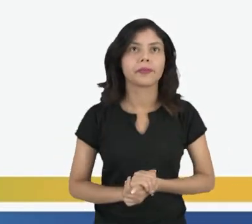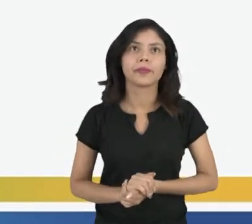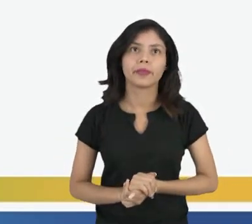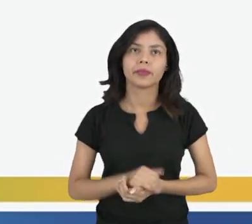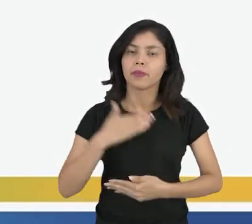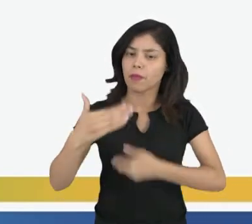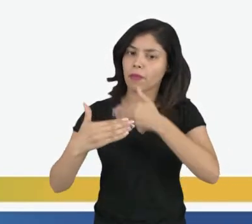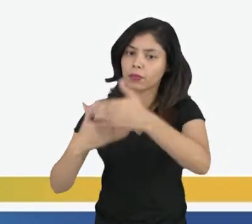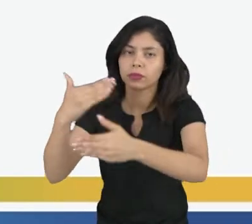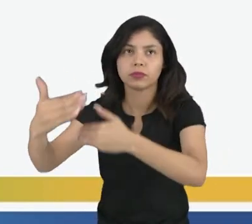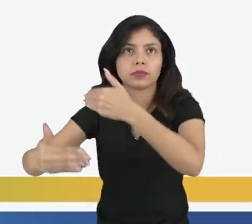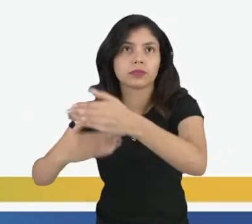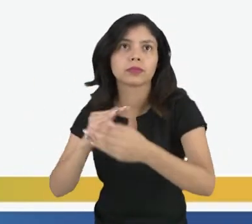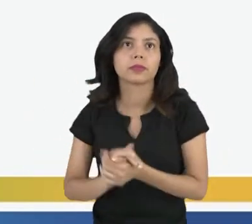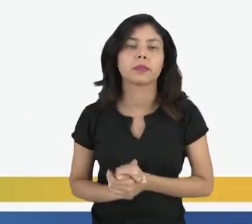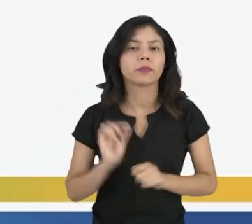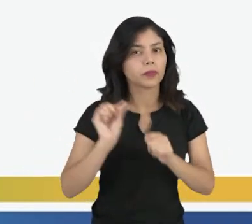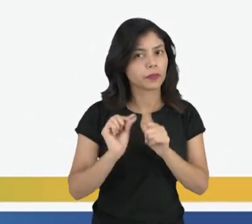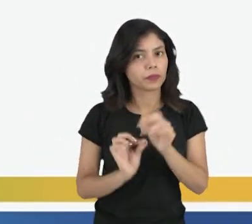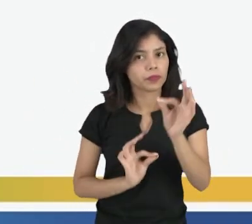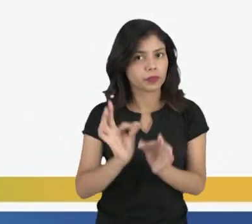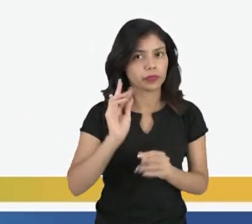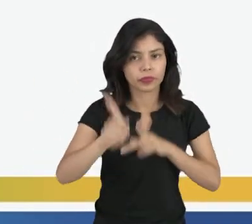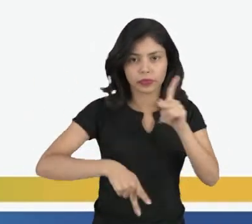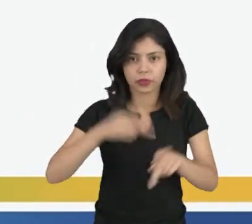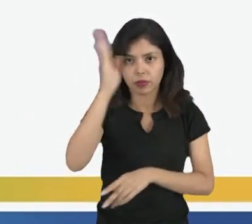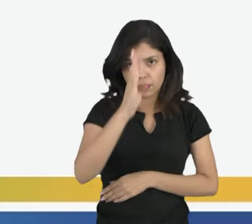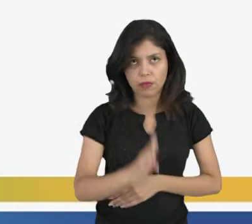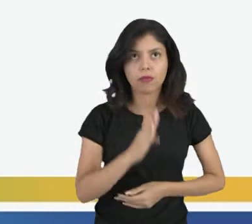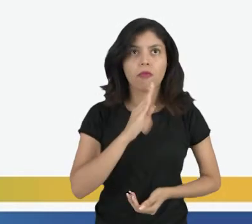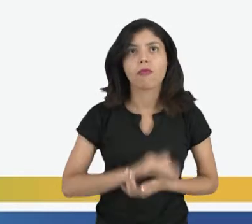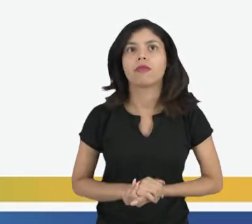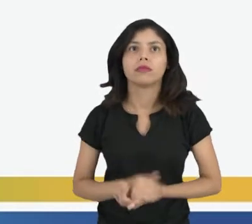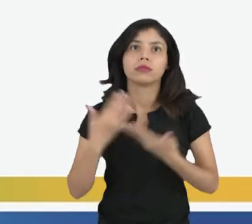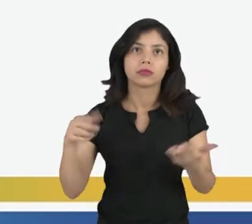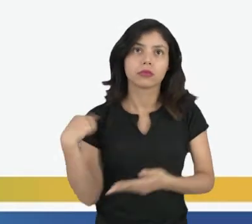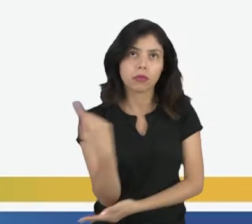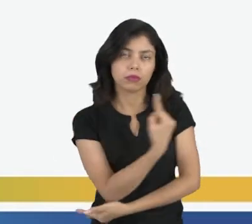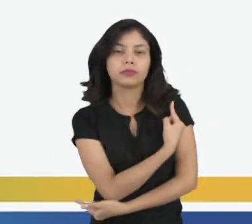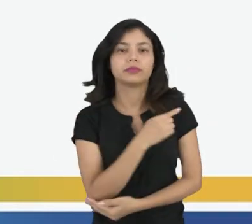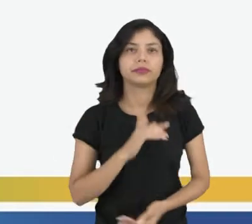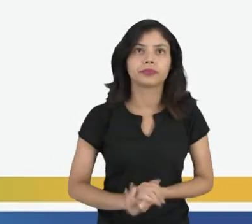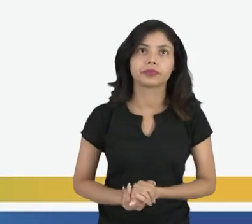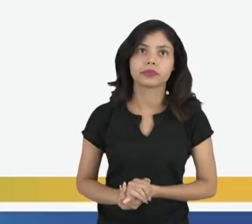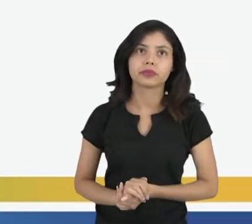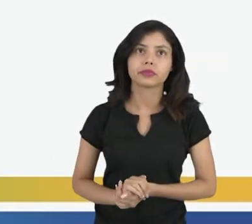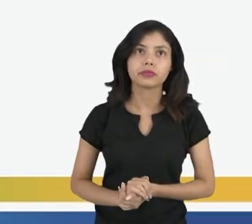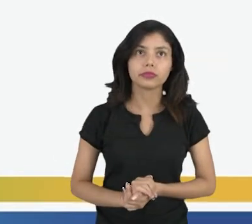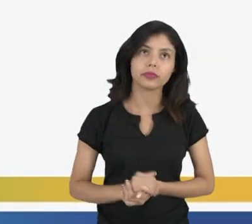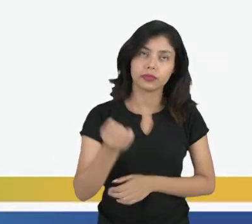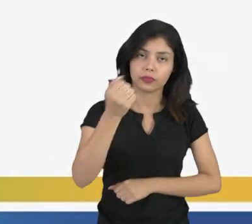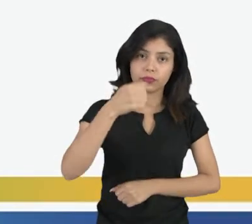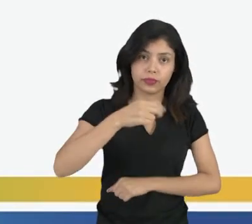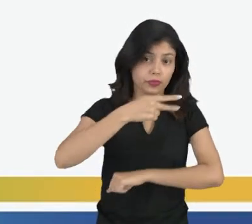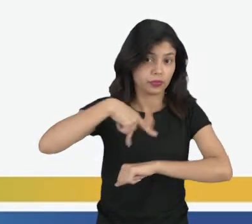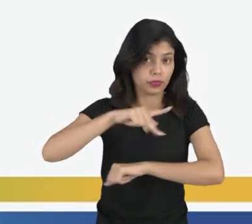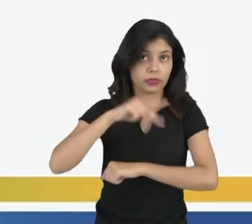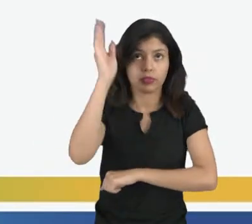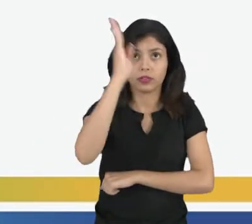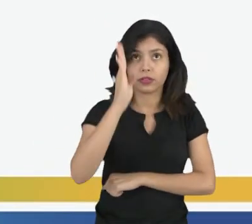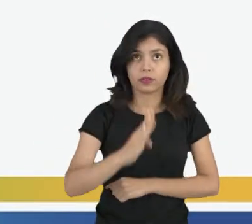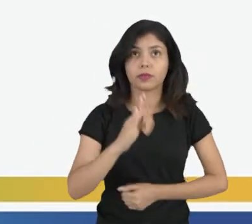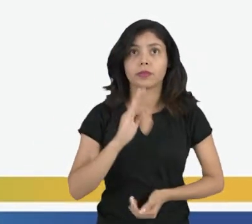miscigenação no decorrer de toda a formação do território brasileiro então nós somos da nação brasileira enquanto